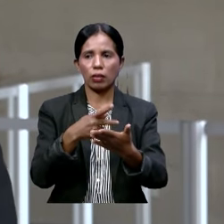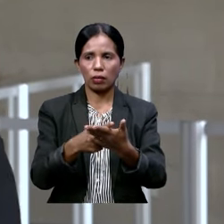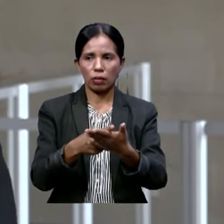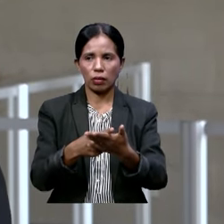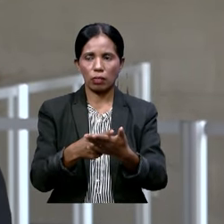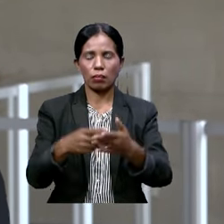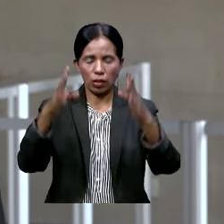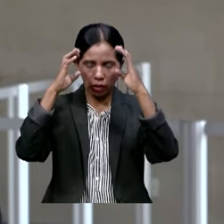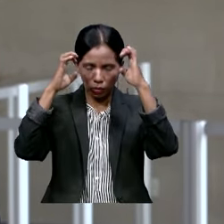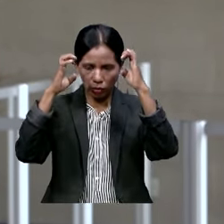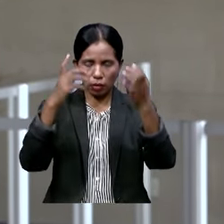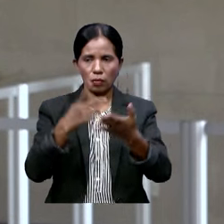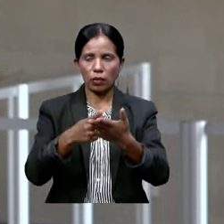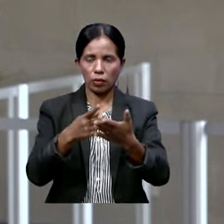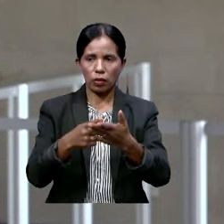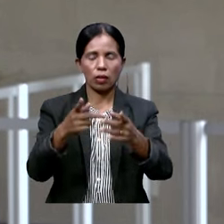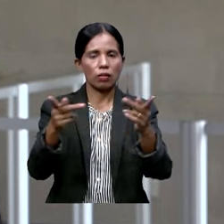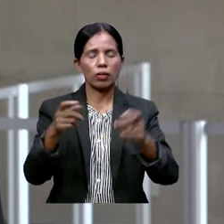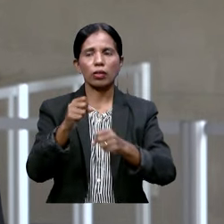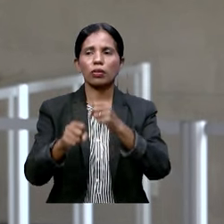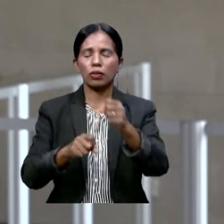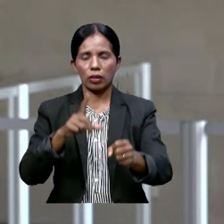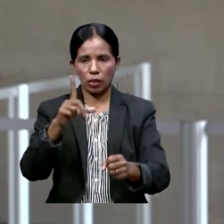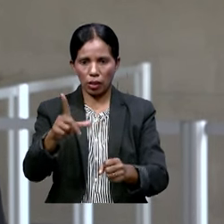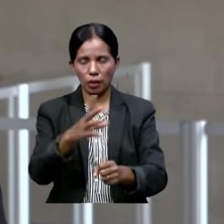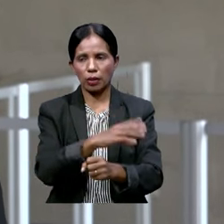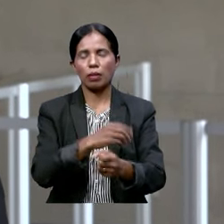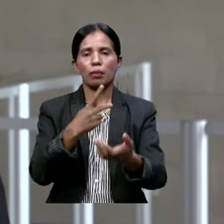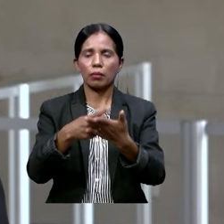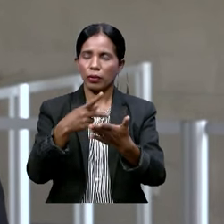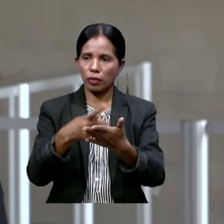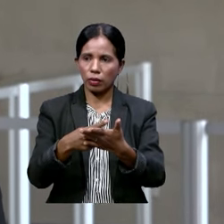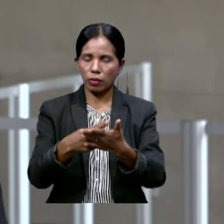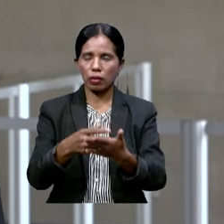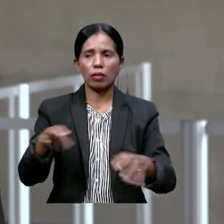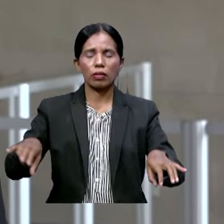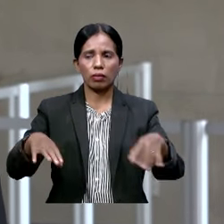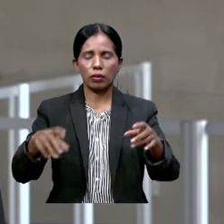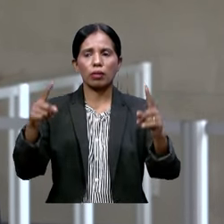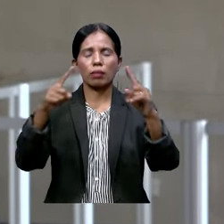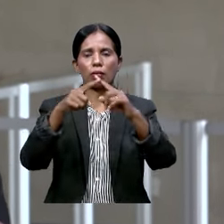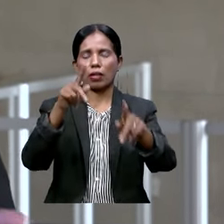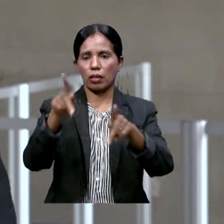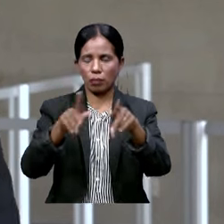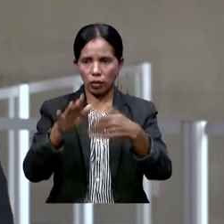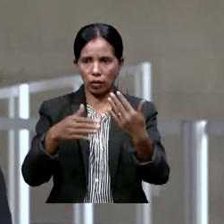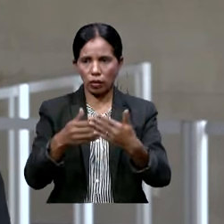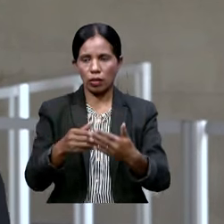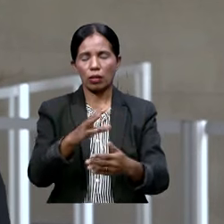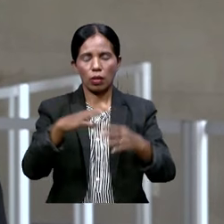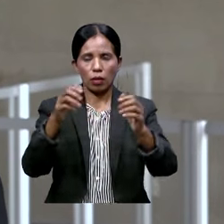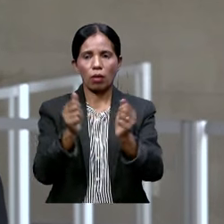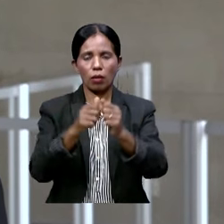da educação, projetos no âmbito social, projetos de serviço ao povo. Então, com o presidente,